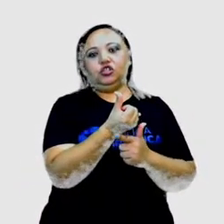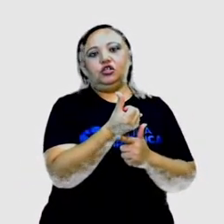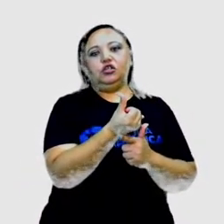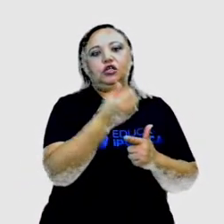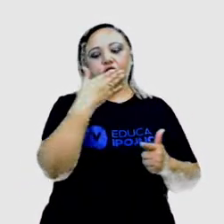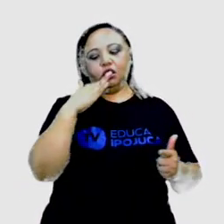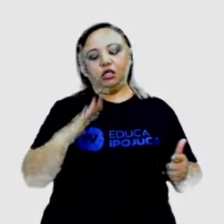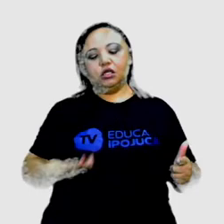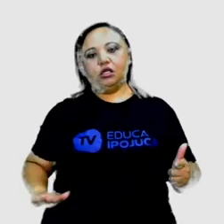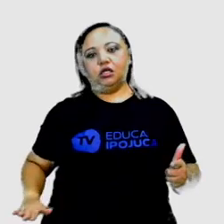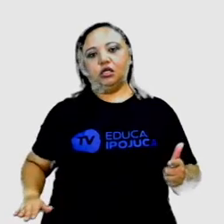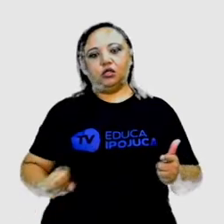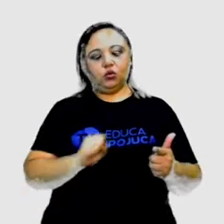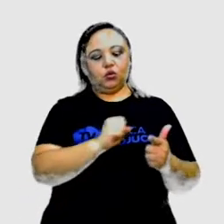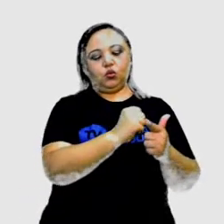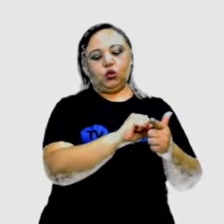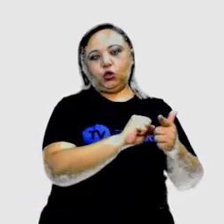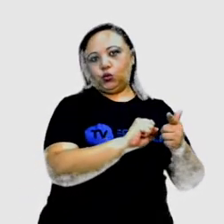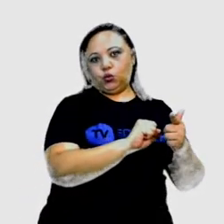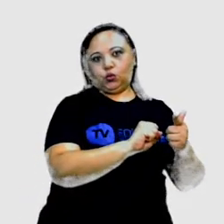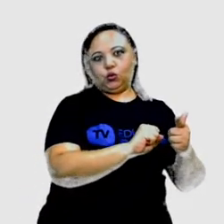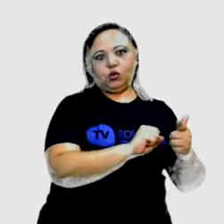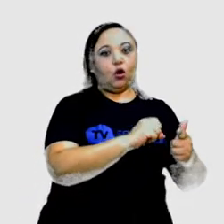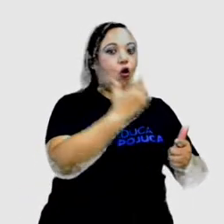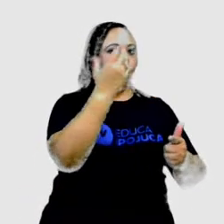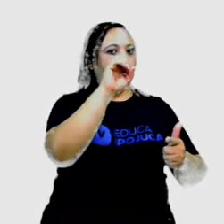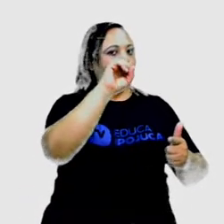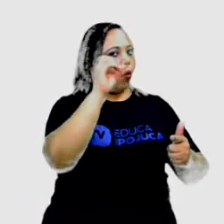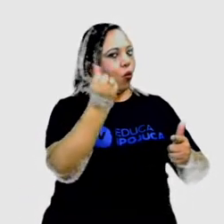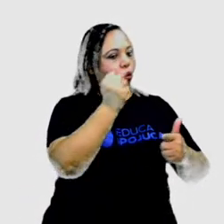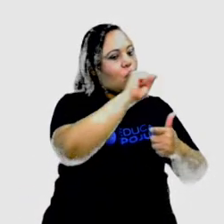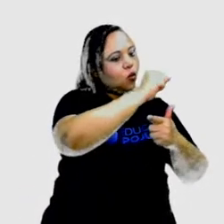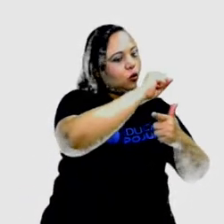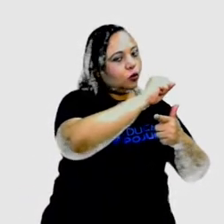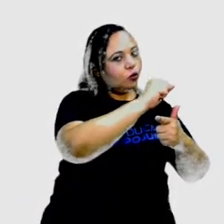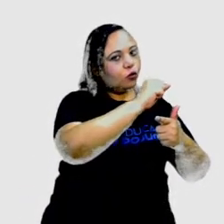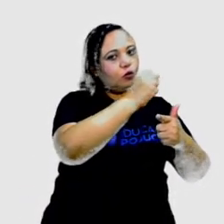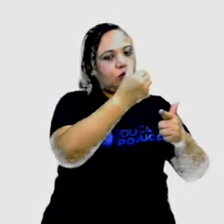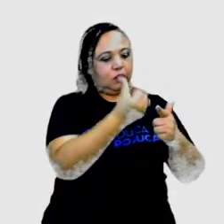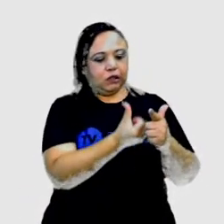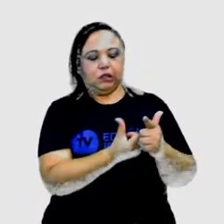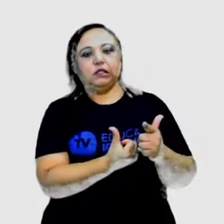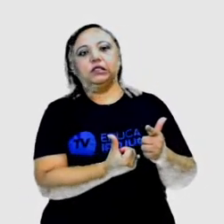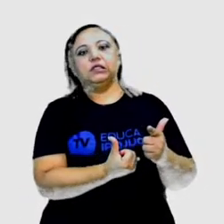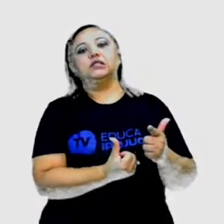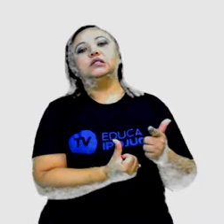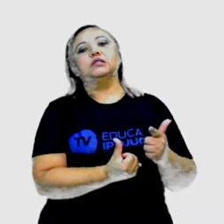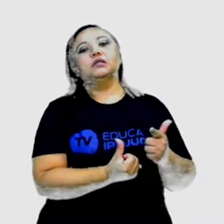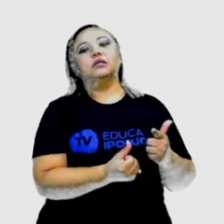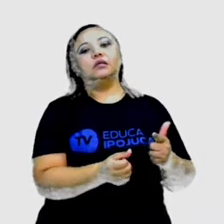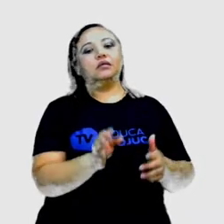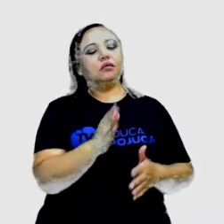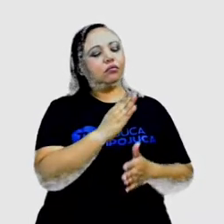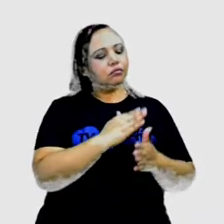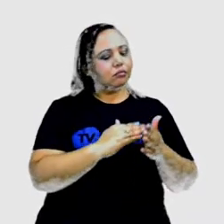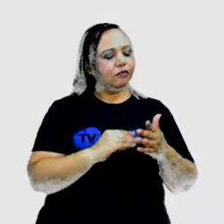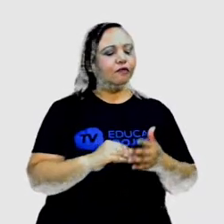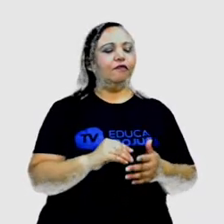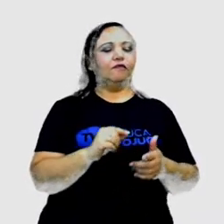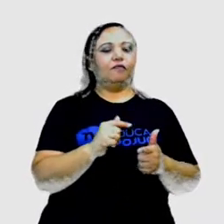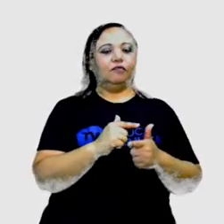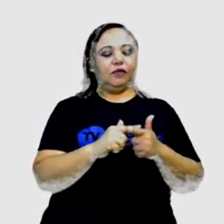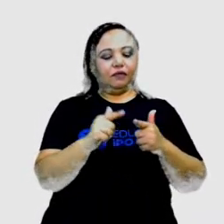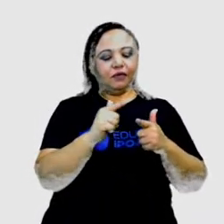bolas. Ou oito crianças recebendo seis bolas. E aí está tudo certo, tá bom? São vários